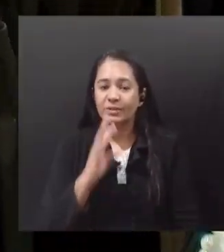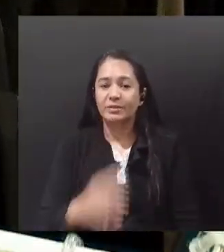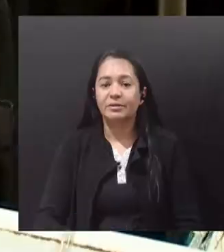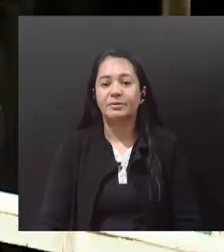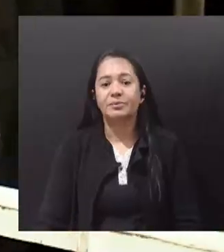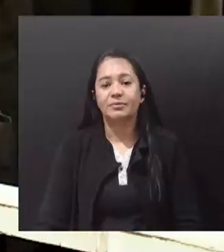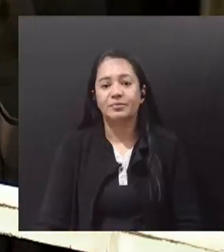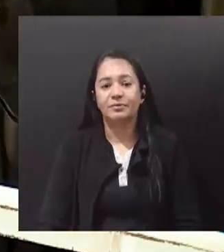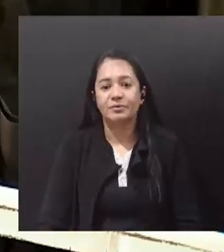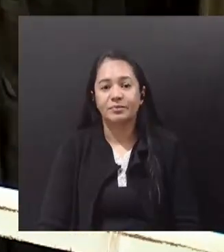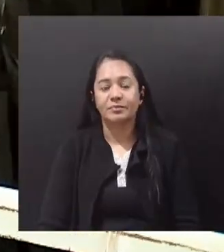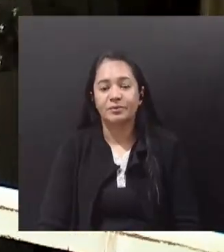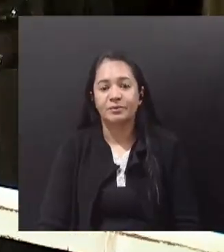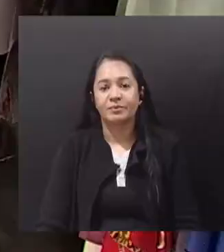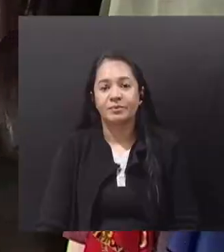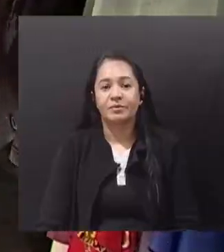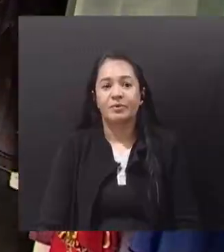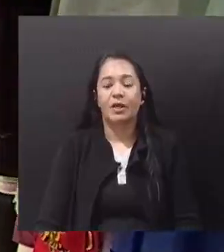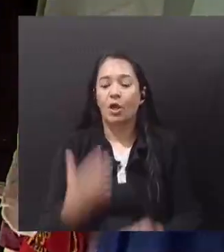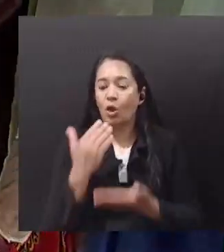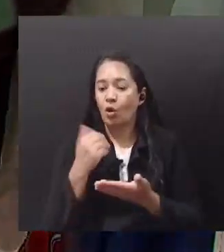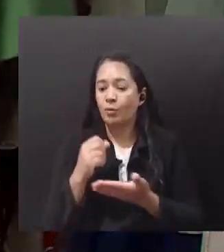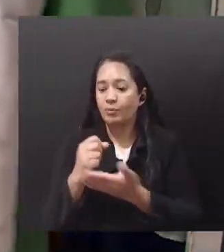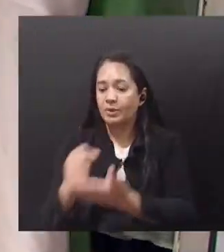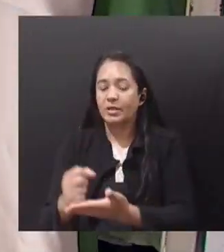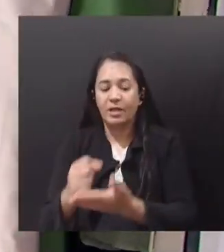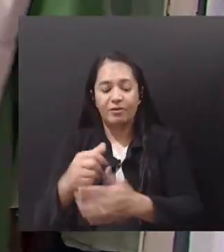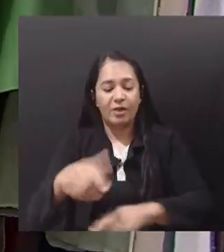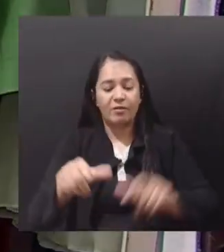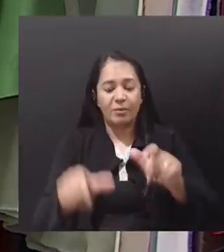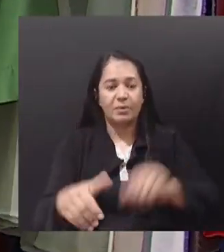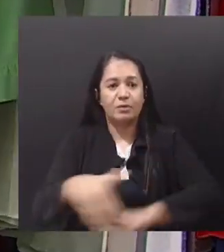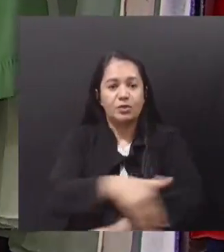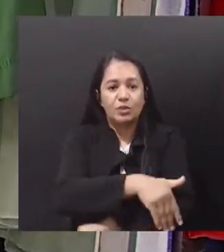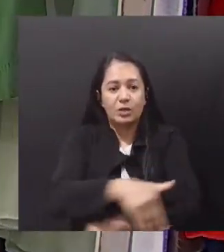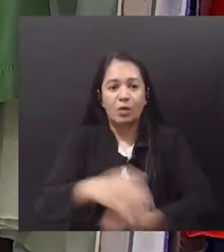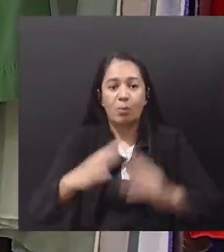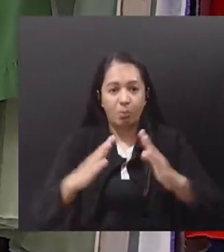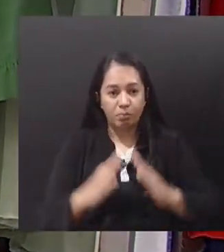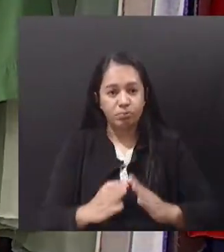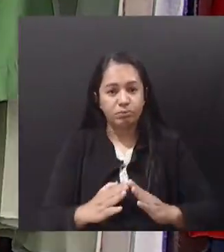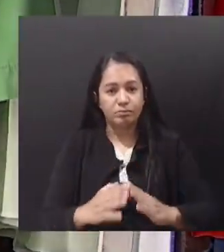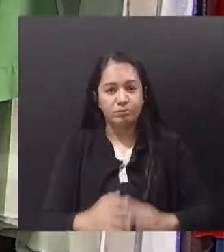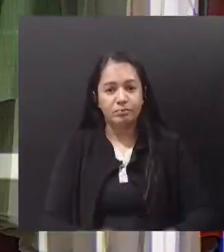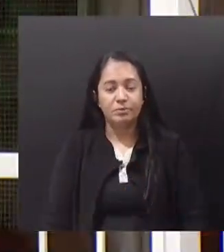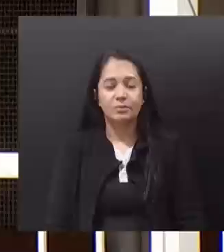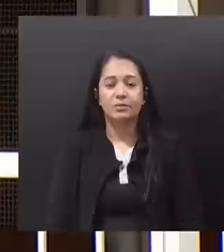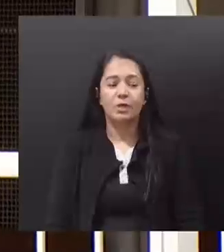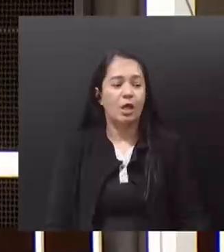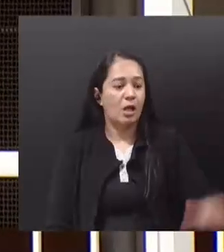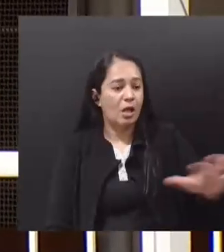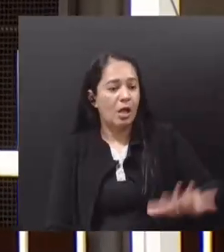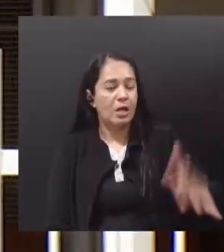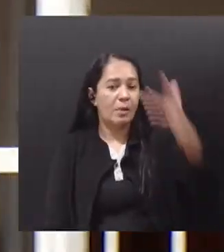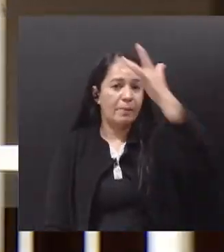começou a fornecer refeição para os moradores em situação de rua, conhecemos várias pessoas,